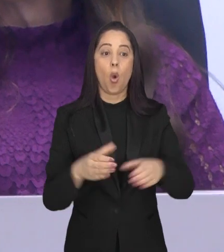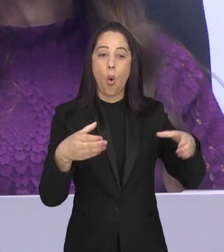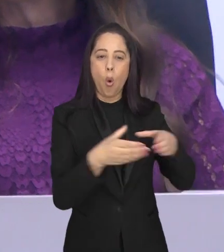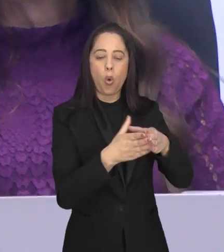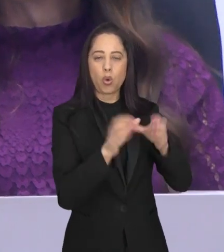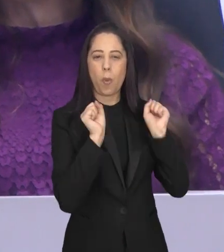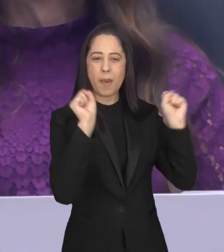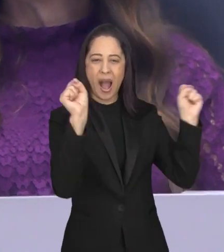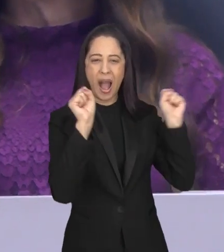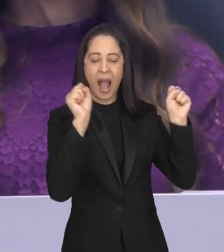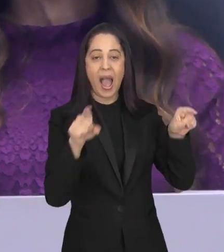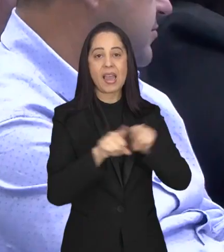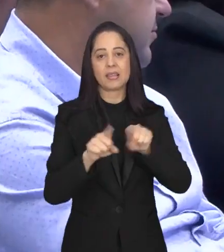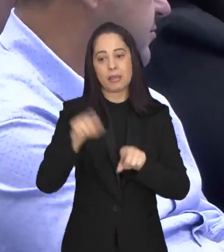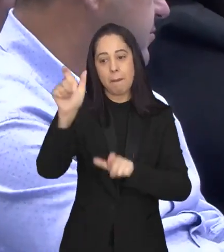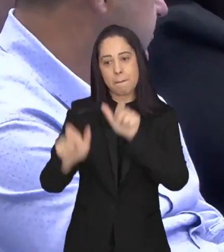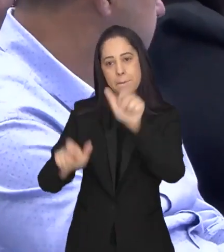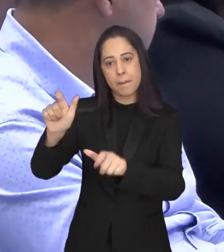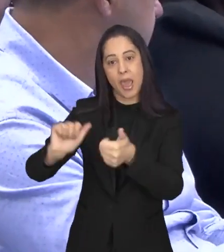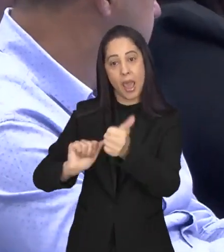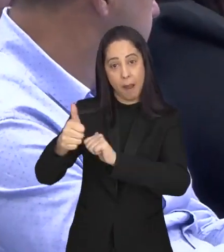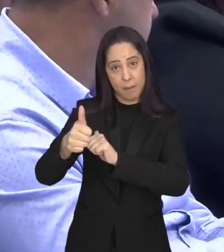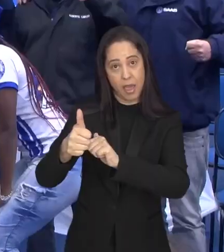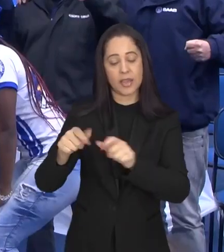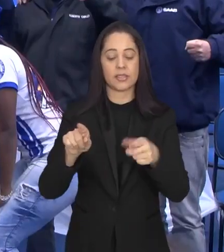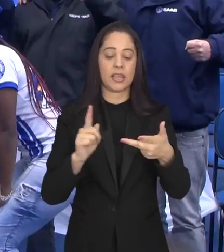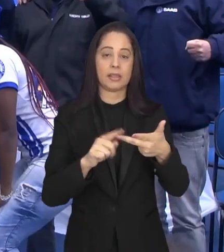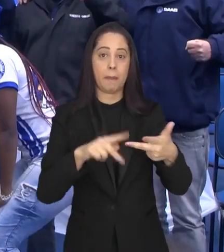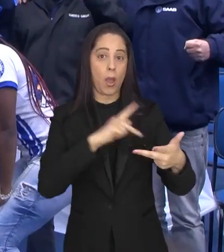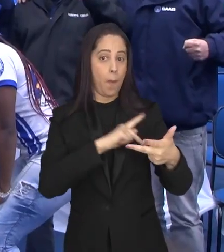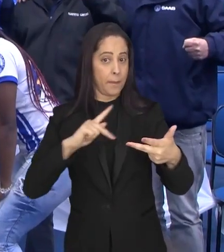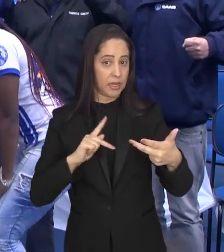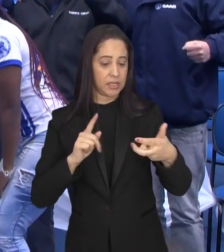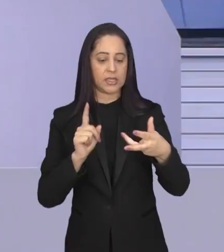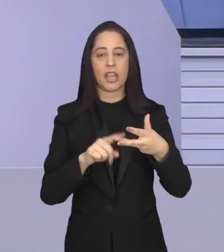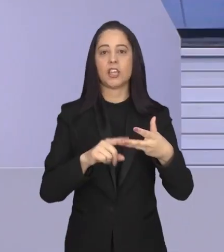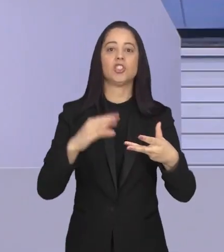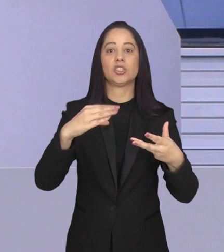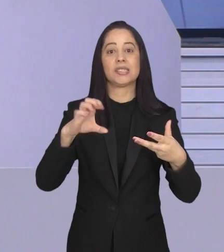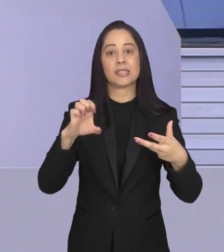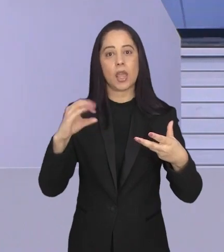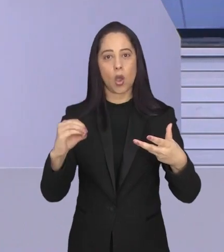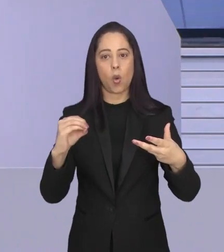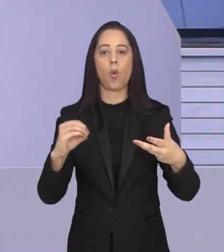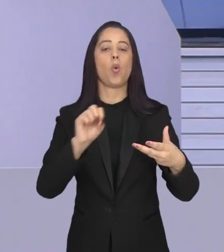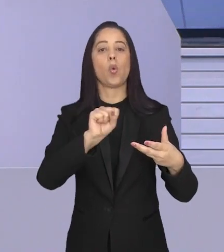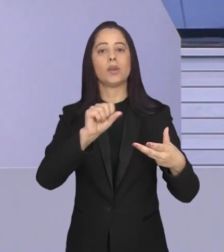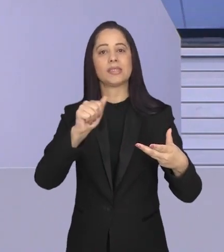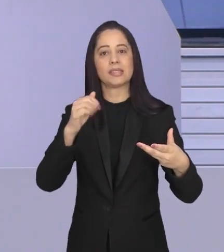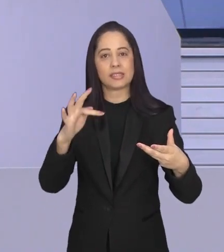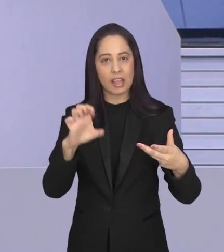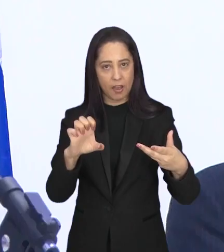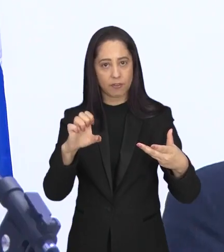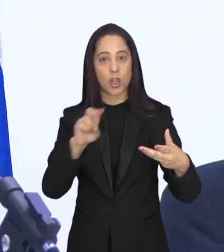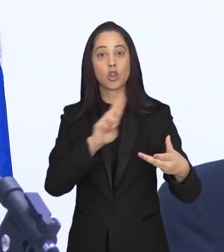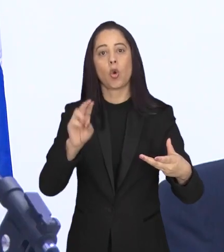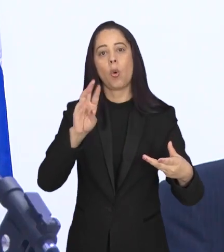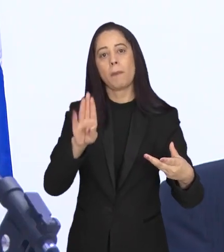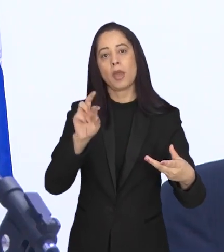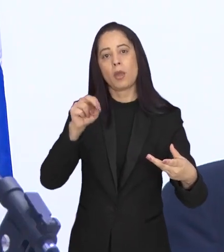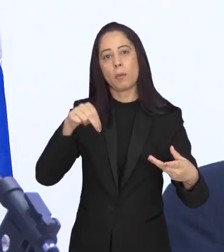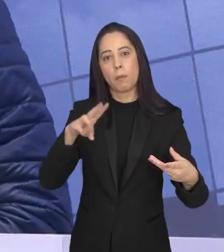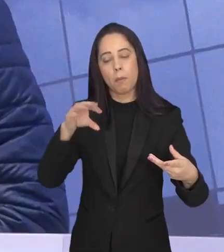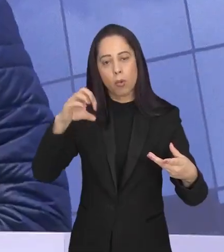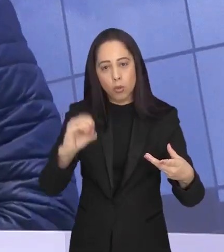São José, Ricardo Costa. Além dos torcedores, jogadores do atual elenco, o presidente do clube, Celso Monteiro, e o CEO